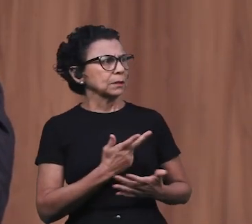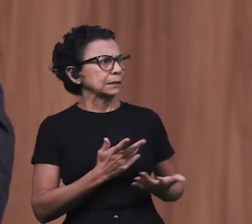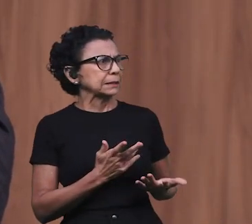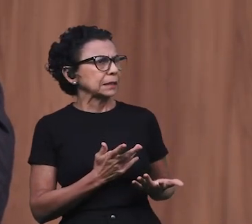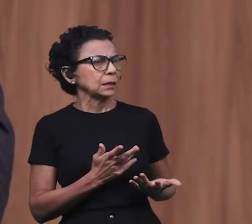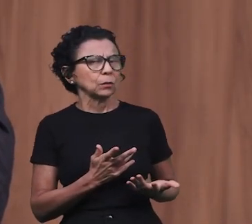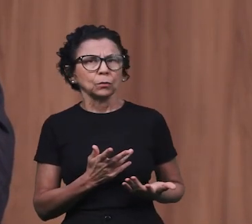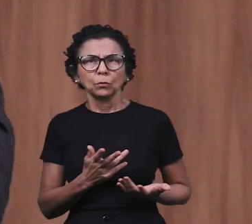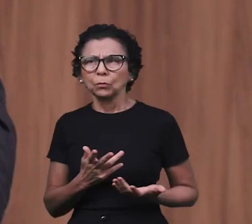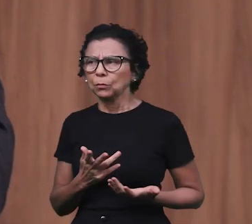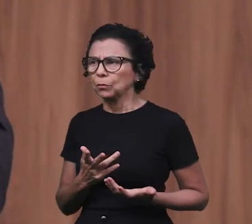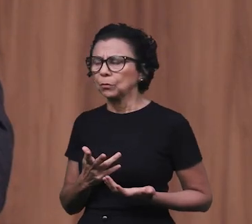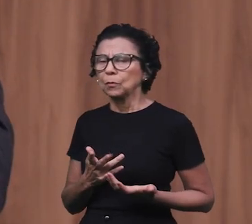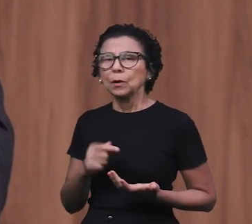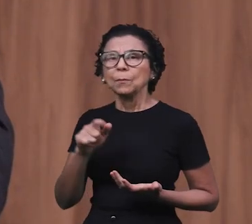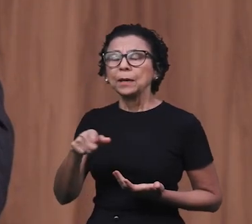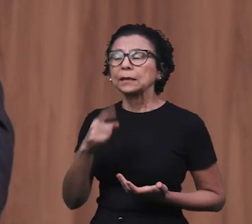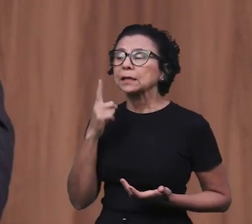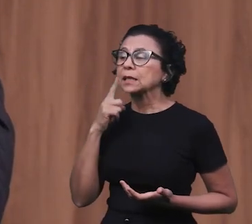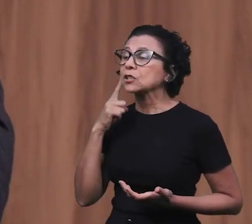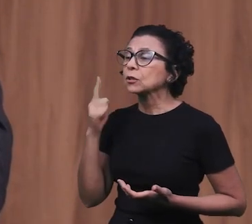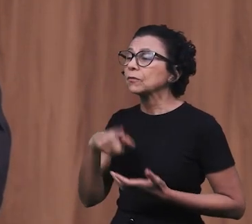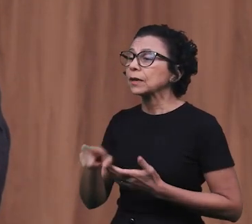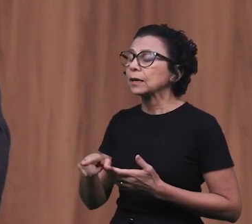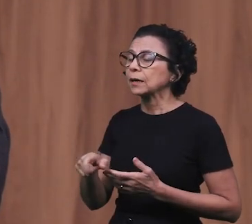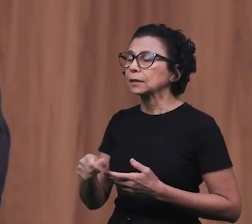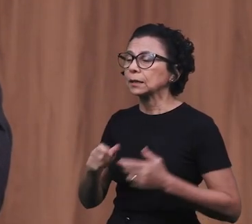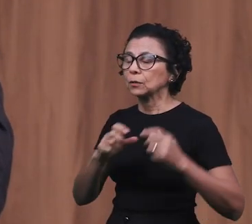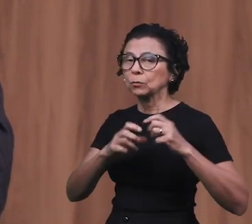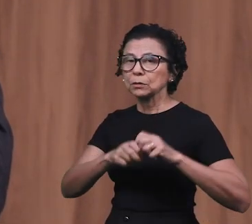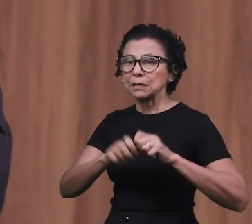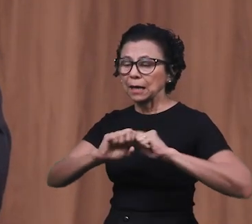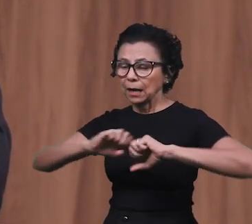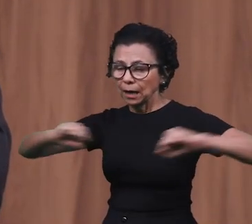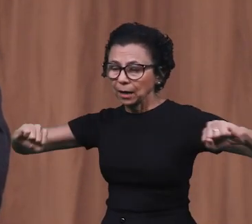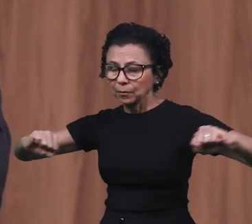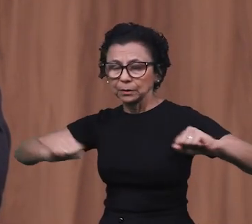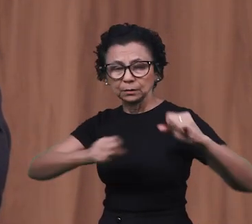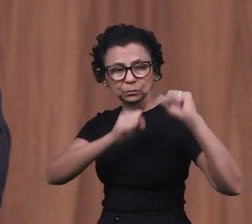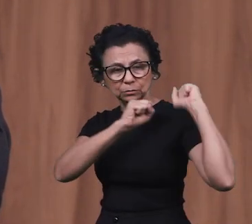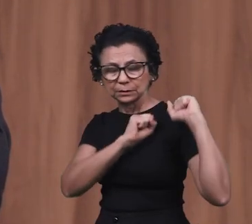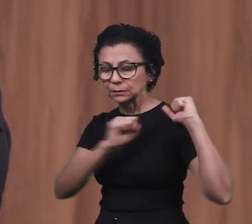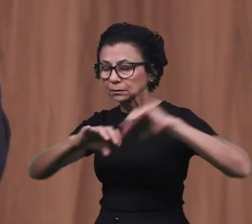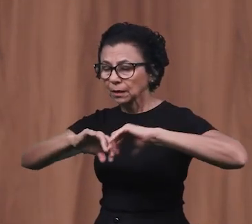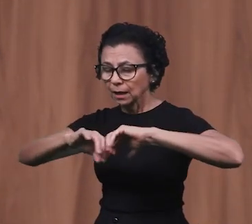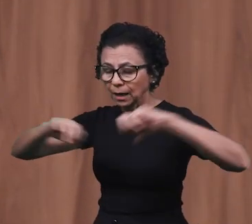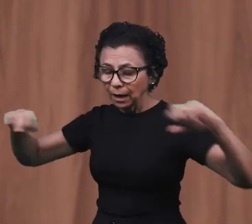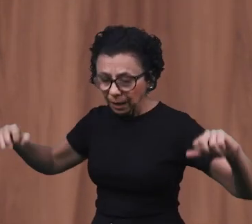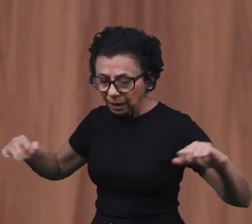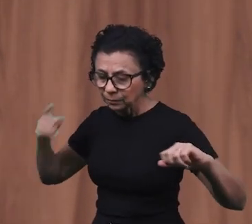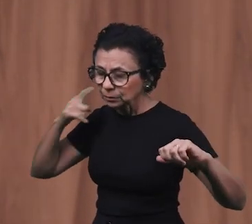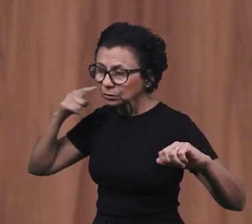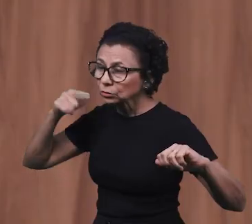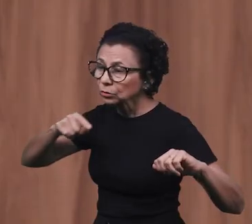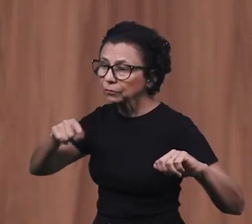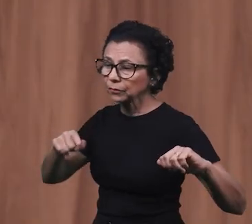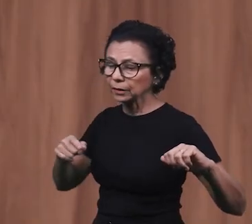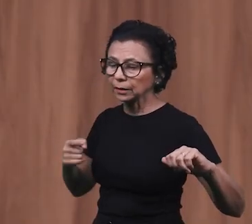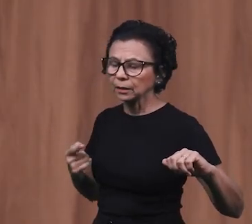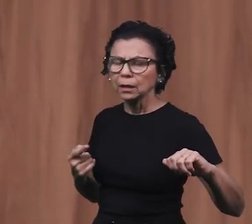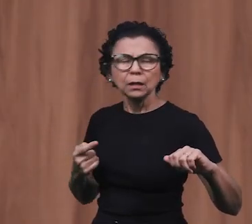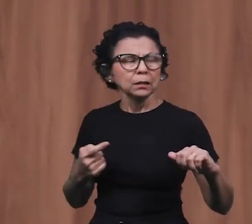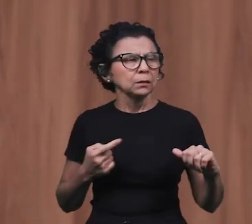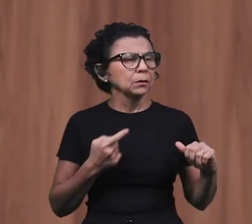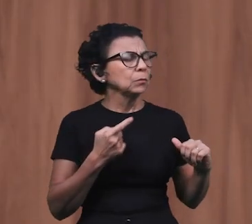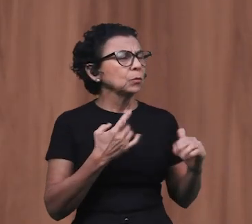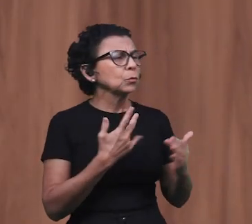olha, o copo de prata do governador, ele desapareceu. E os irmãos ali entram em desespero. Na verdade, pastor